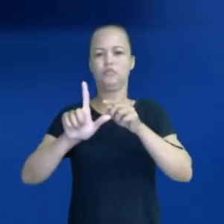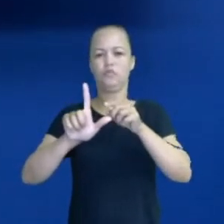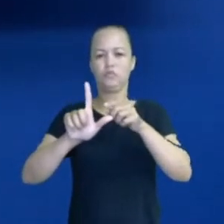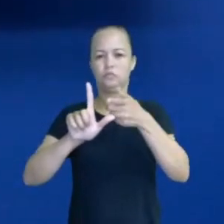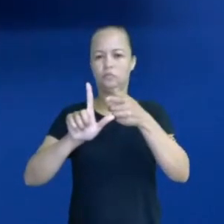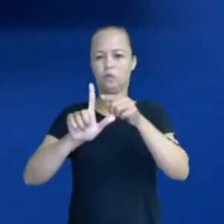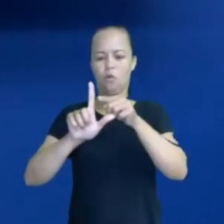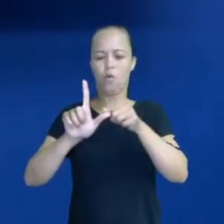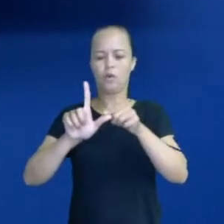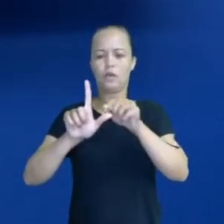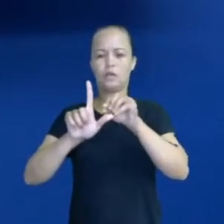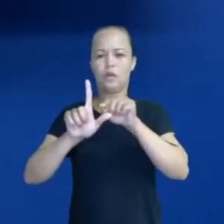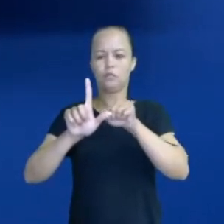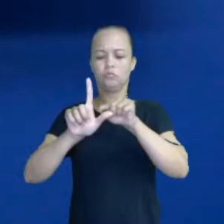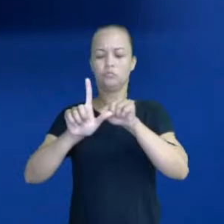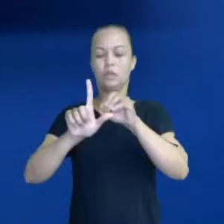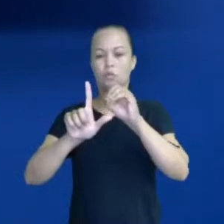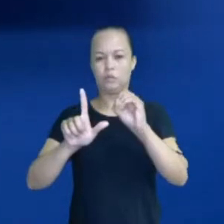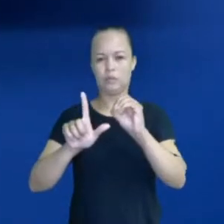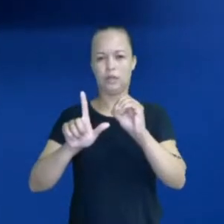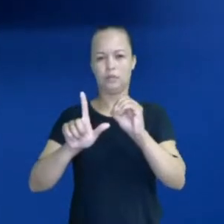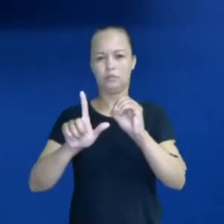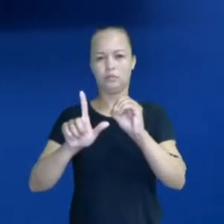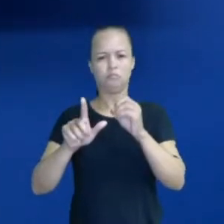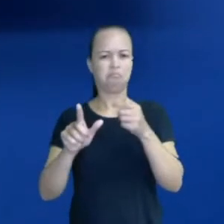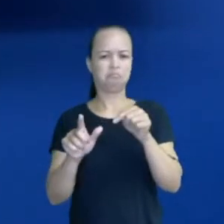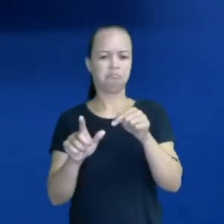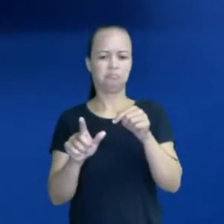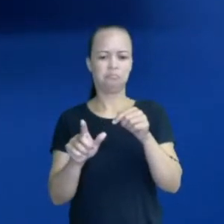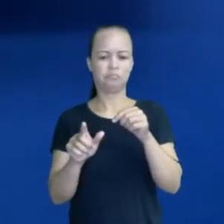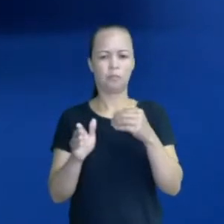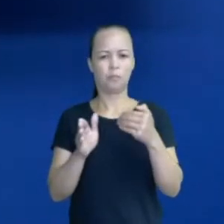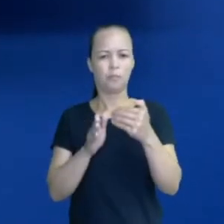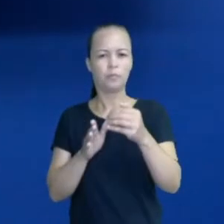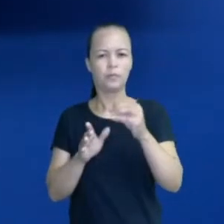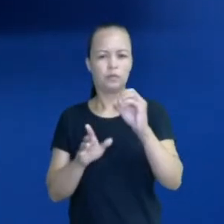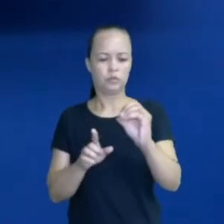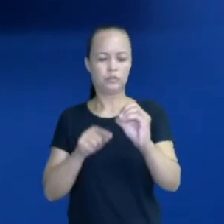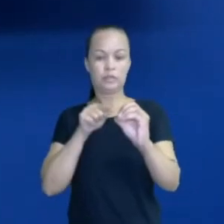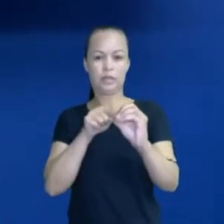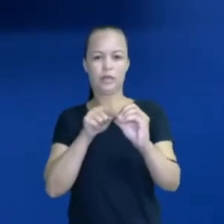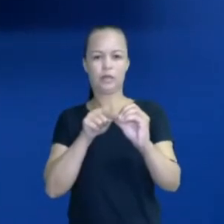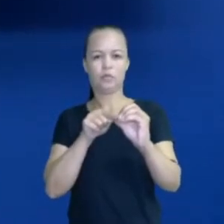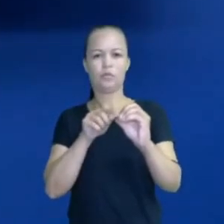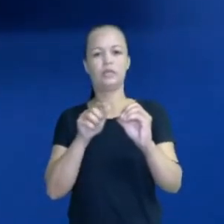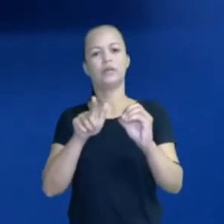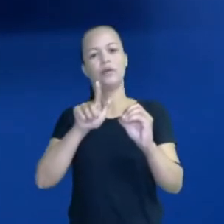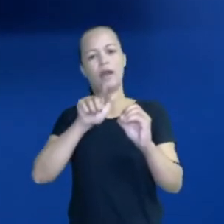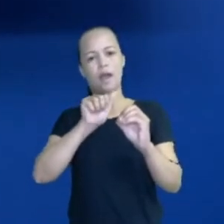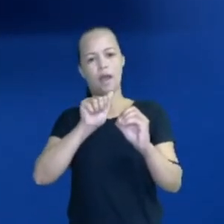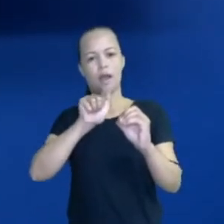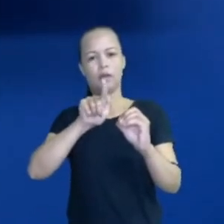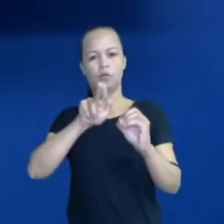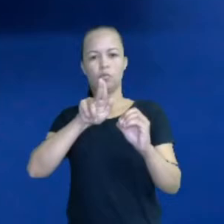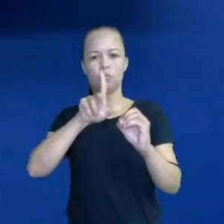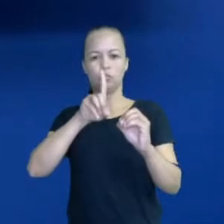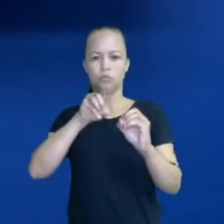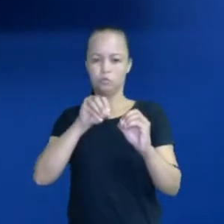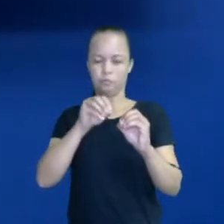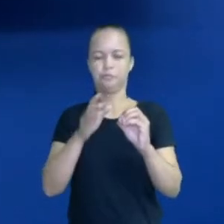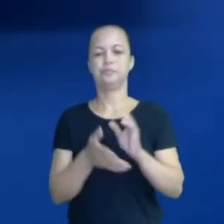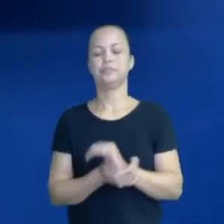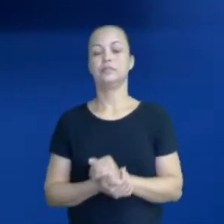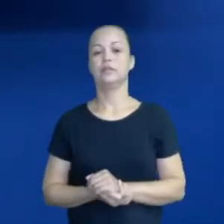ponto zerado. A partir do momento que ele passou do 0, ele já passa a ser agudo, tá? Então, se liga nisso.